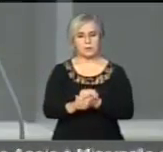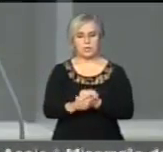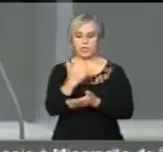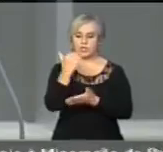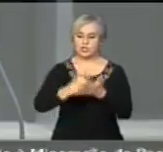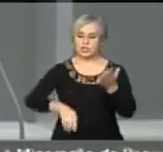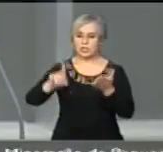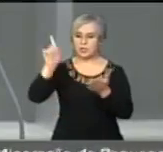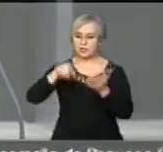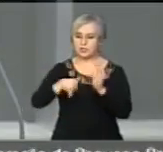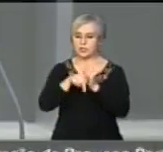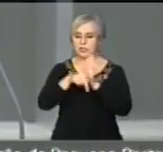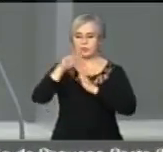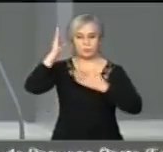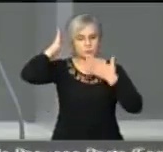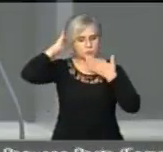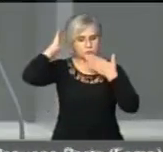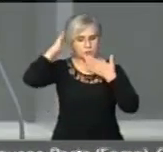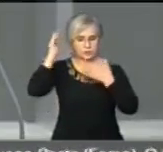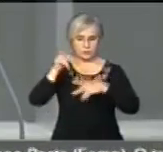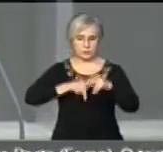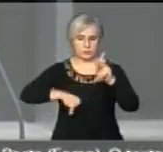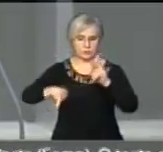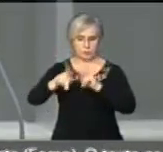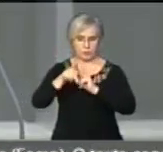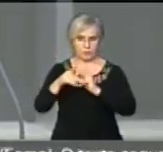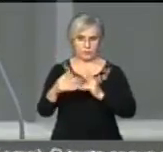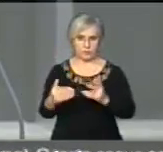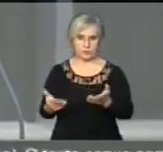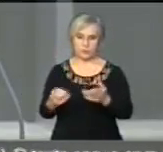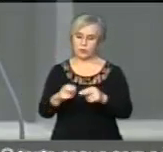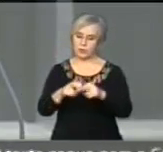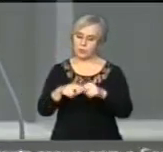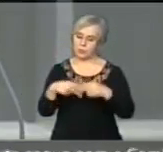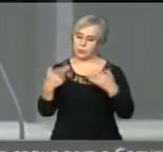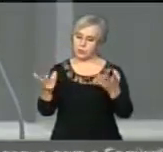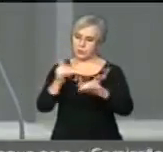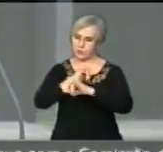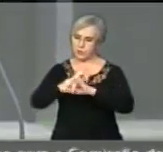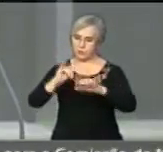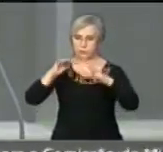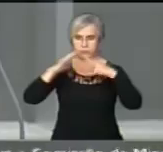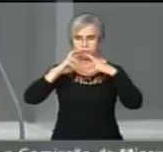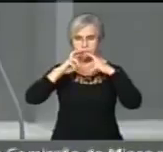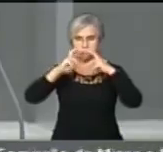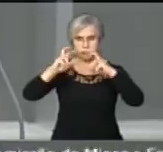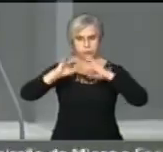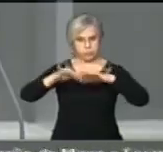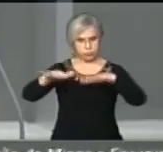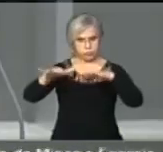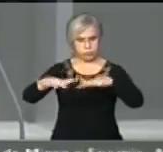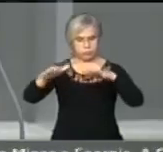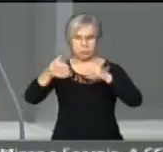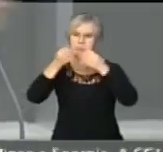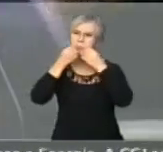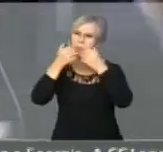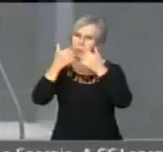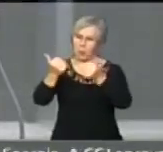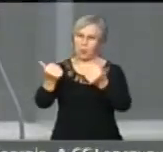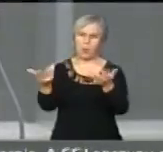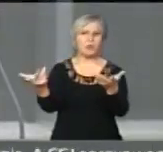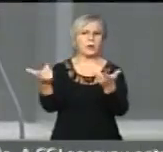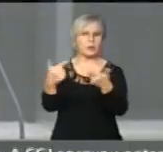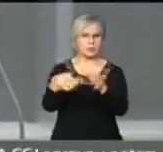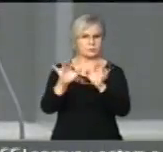direitos, fere direitos originários dos povos indígenas. Portanto, essa manifestação é bem-vinda, é rica,